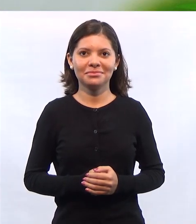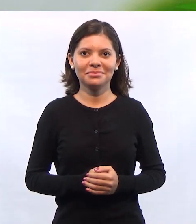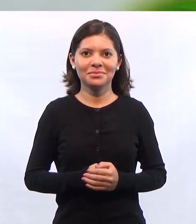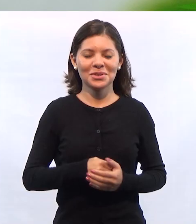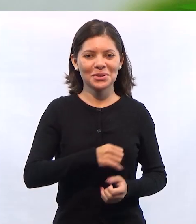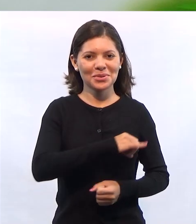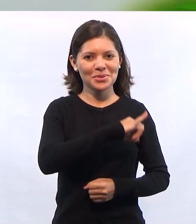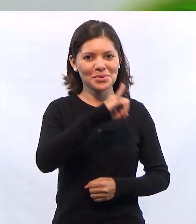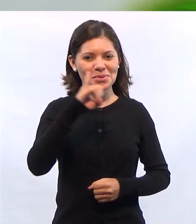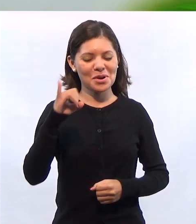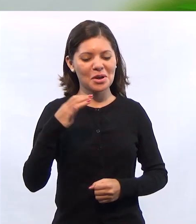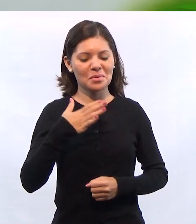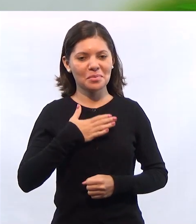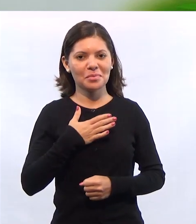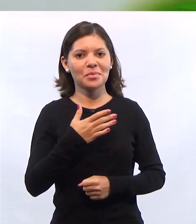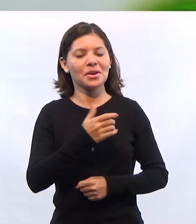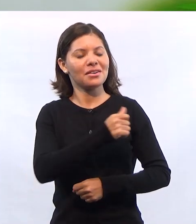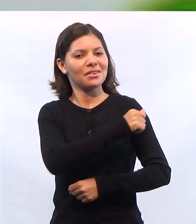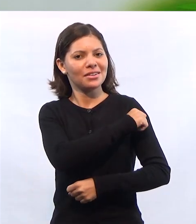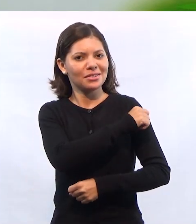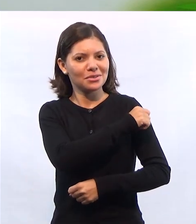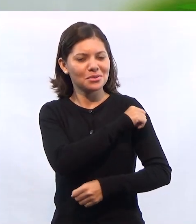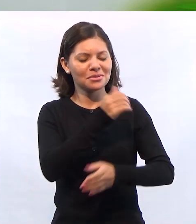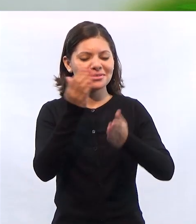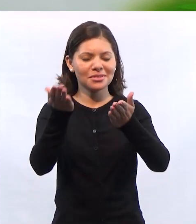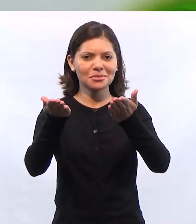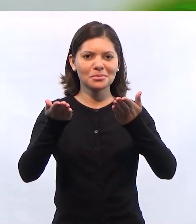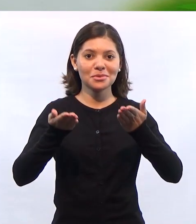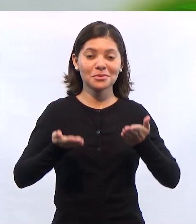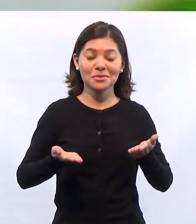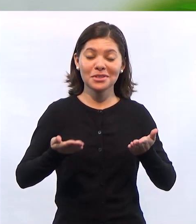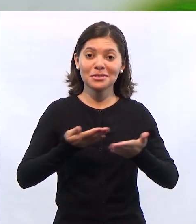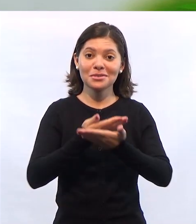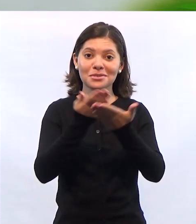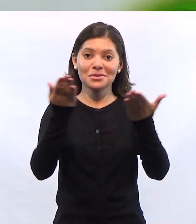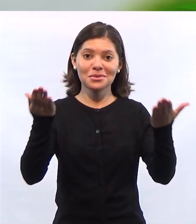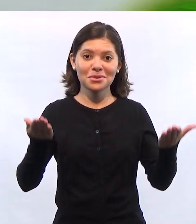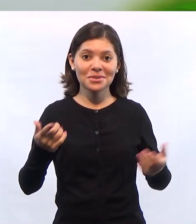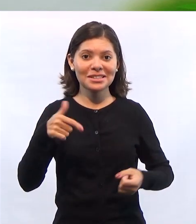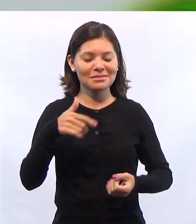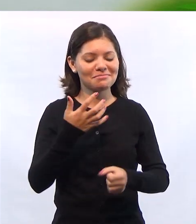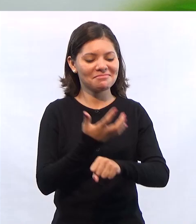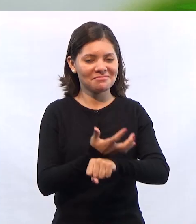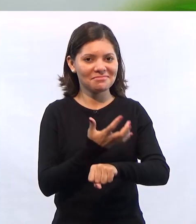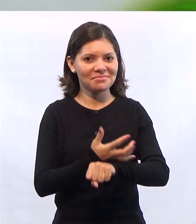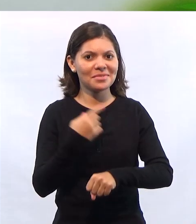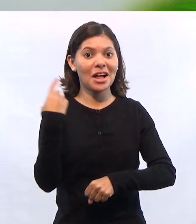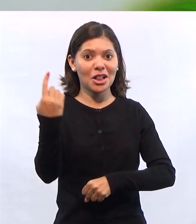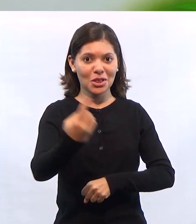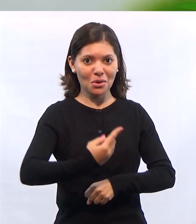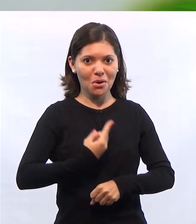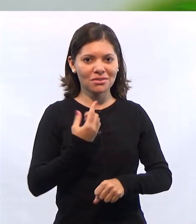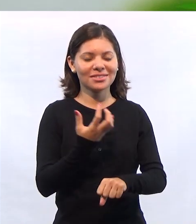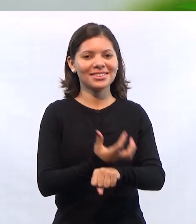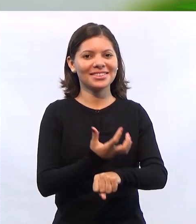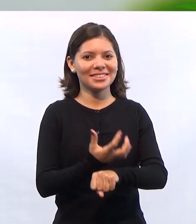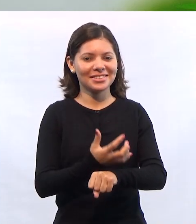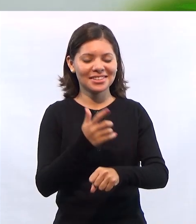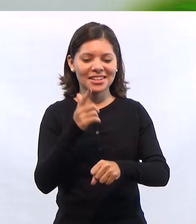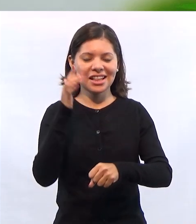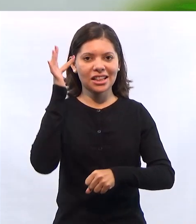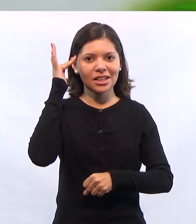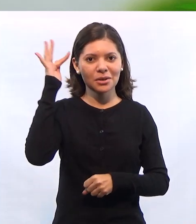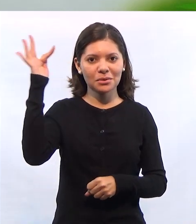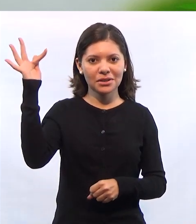Olá meu querido Olá minha querida seja muito bem-vindo a minha disciplina e a nossa disciplina né de teoria